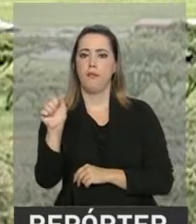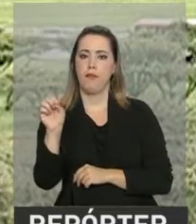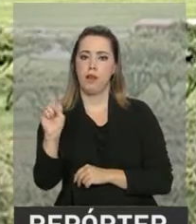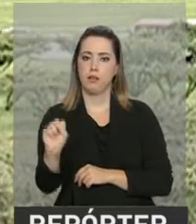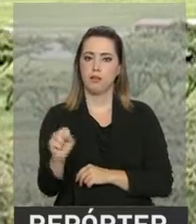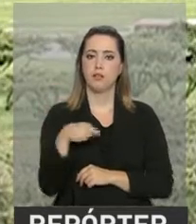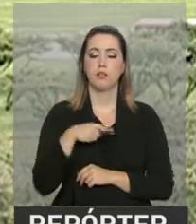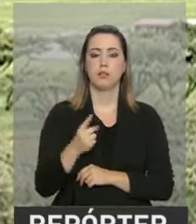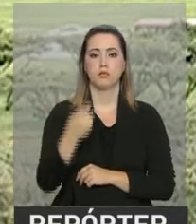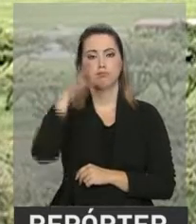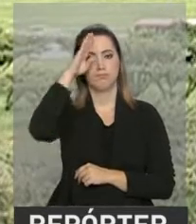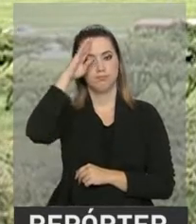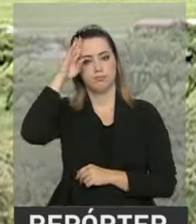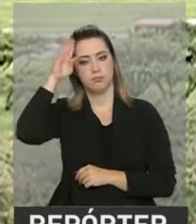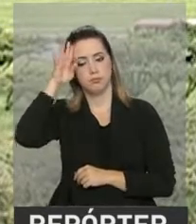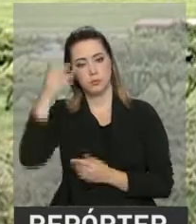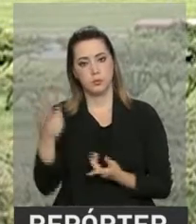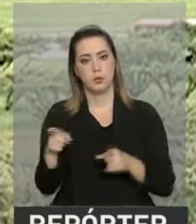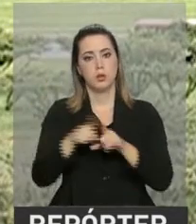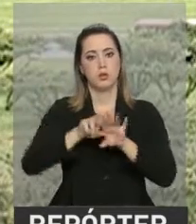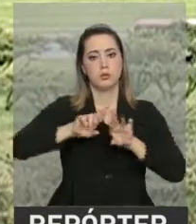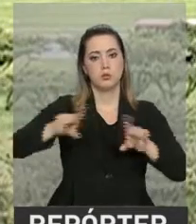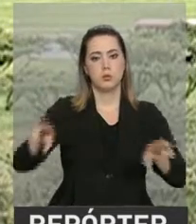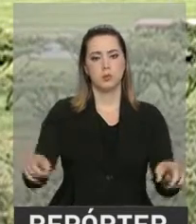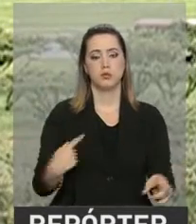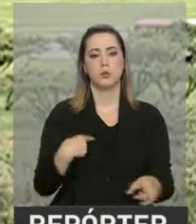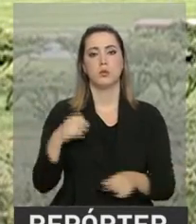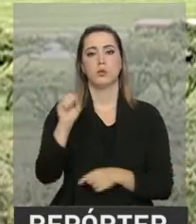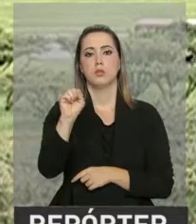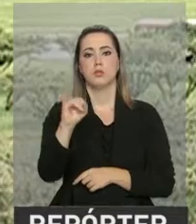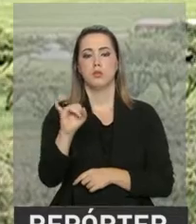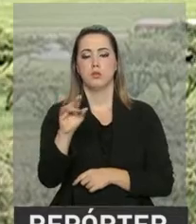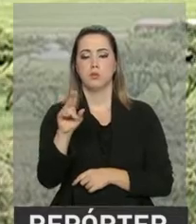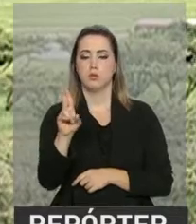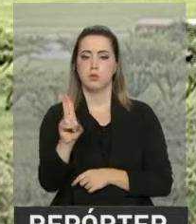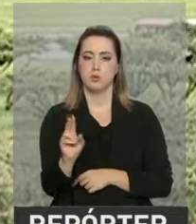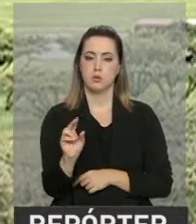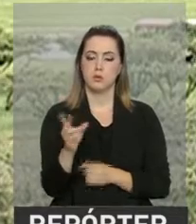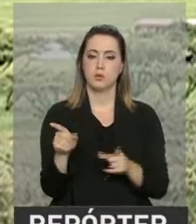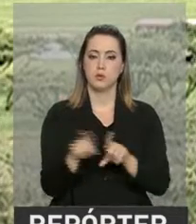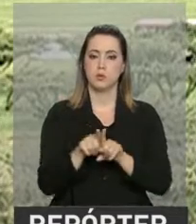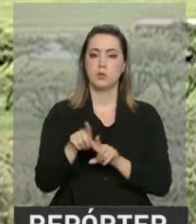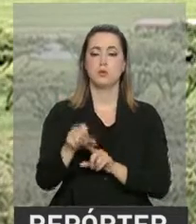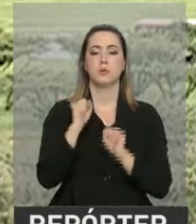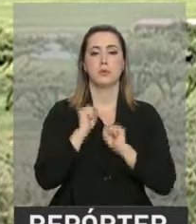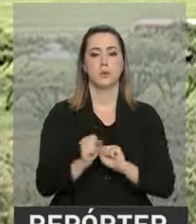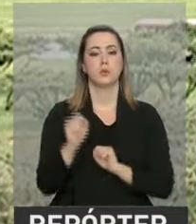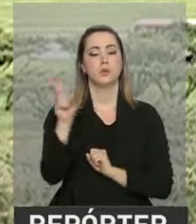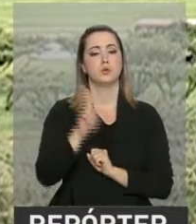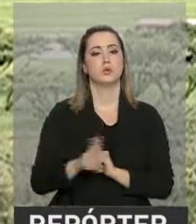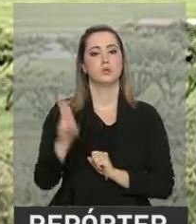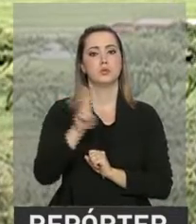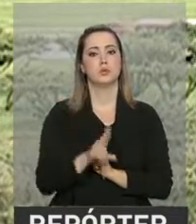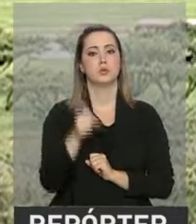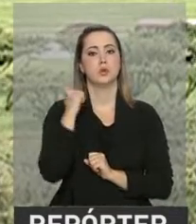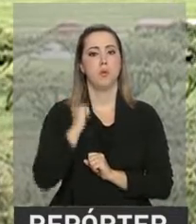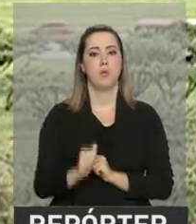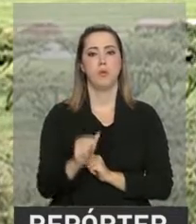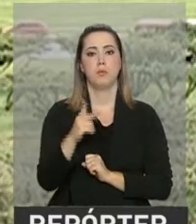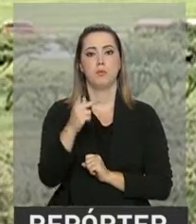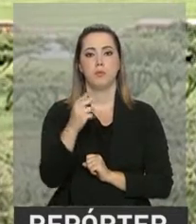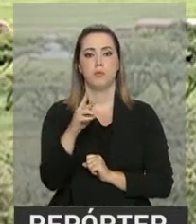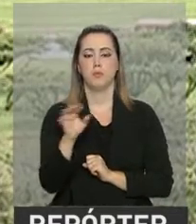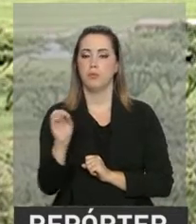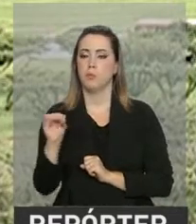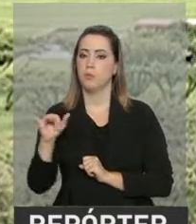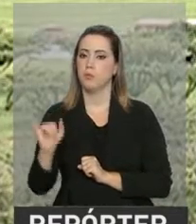ensino superior públicas por meio do SISU, o Sistema de Seleção Unificada. Também podem ser usadas para tentar uma bolsa do ProUni